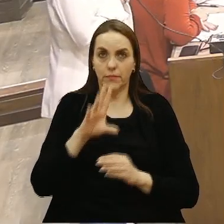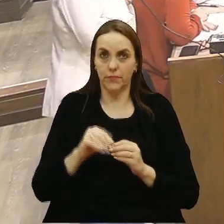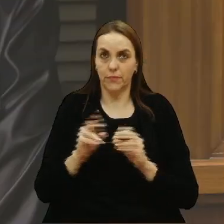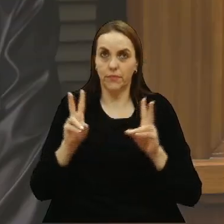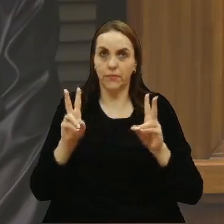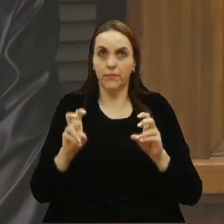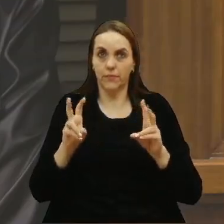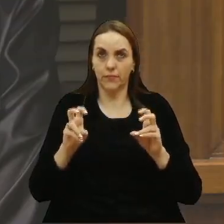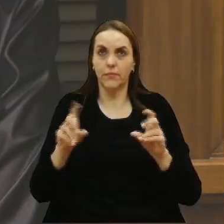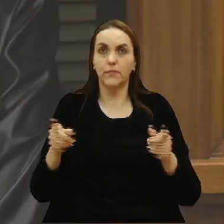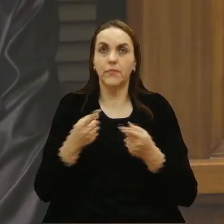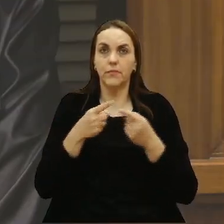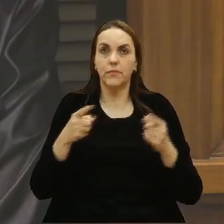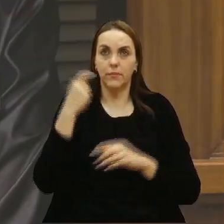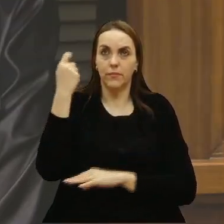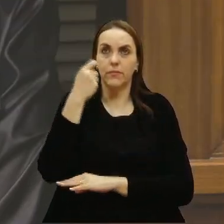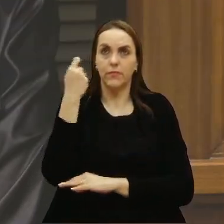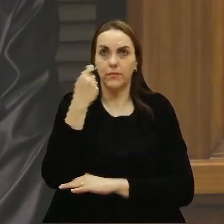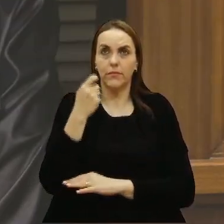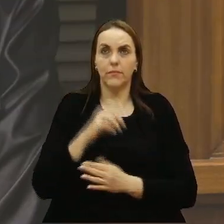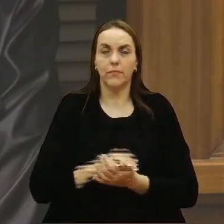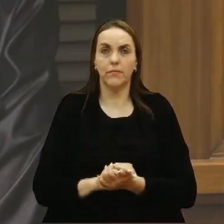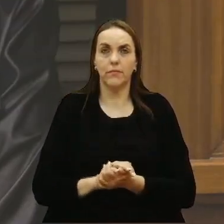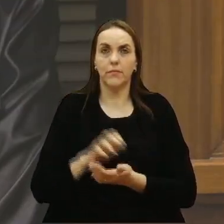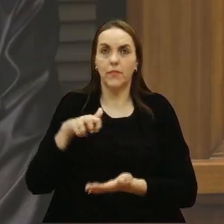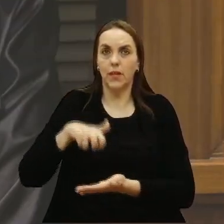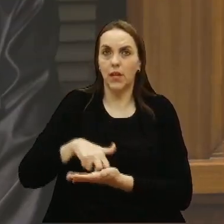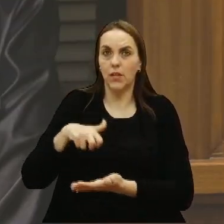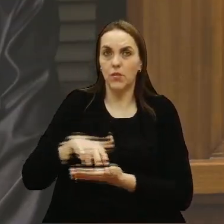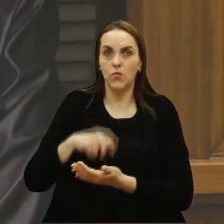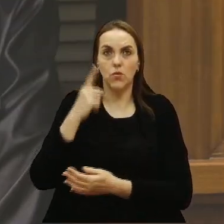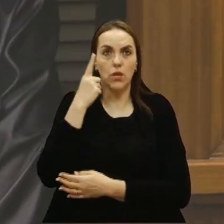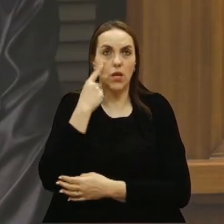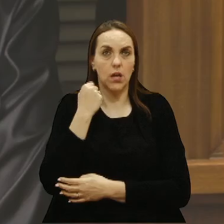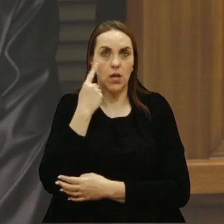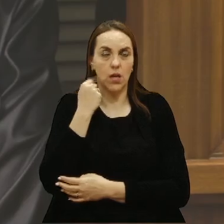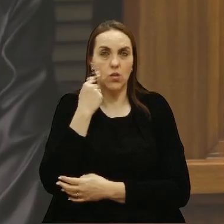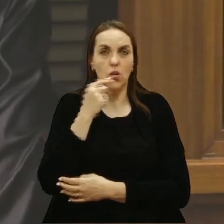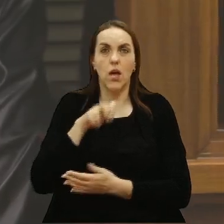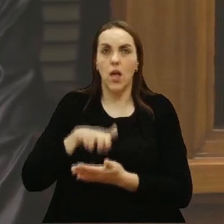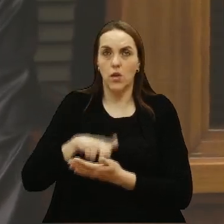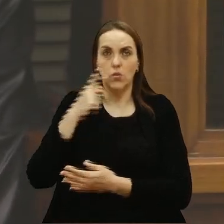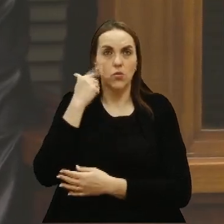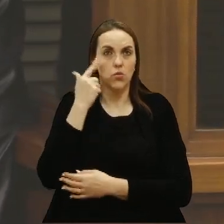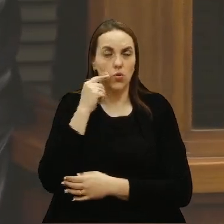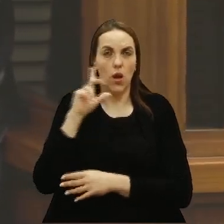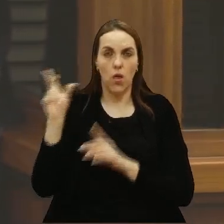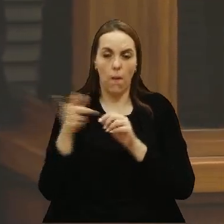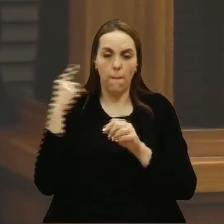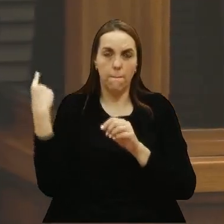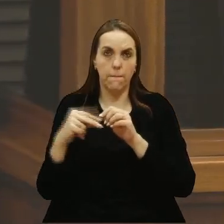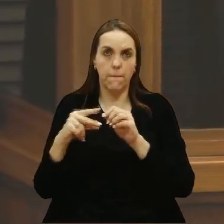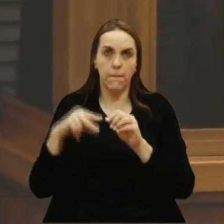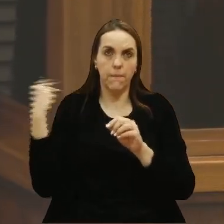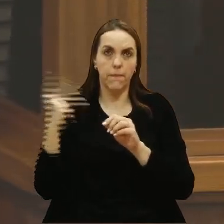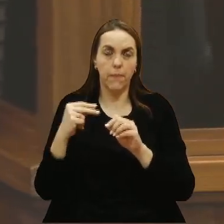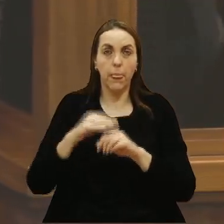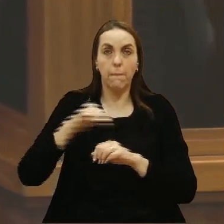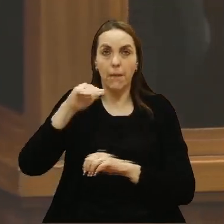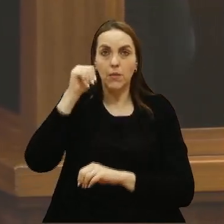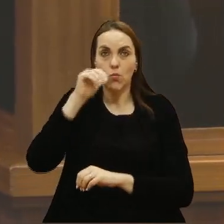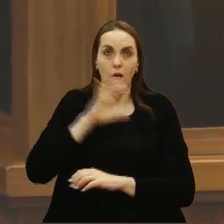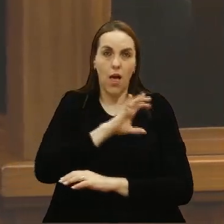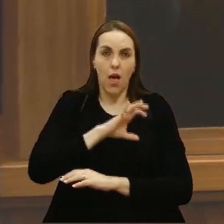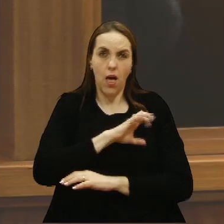música gaúcha que fala assim: ajoelha e chora, quanto mais eu passo o laço, muito mais ela me adora. Aqui dentro dessa casa, as